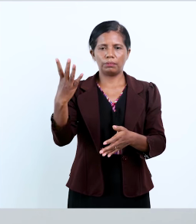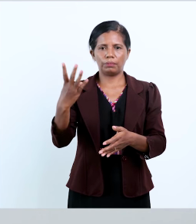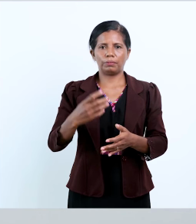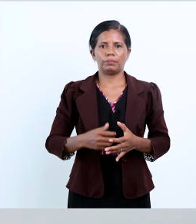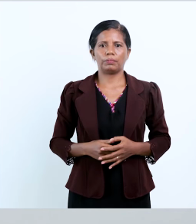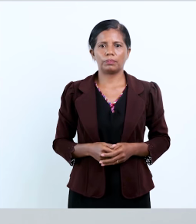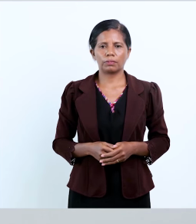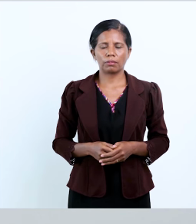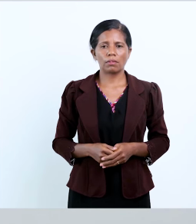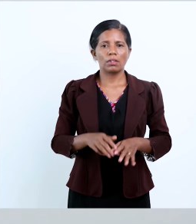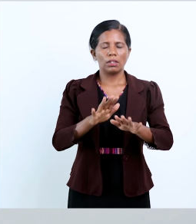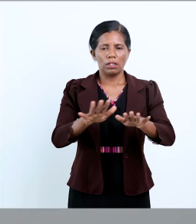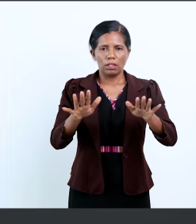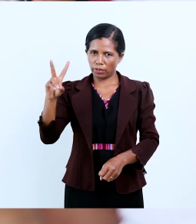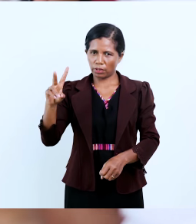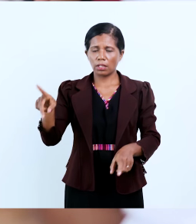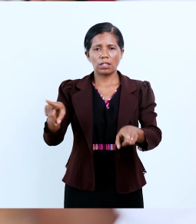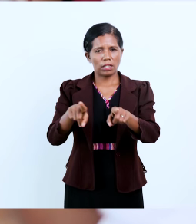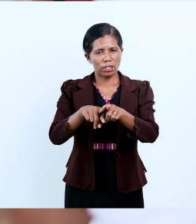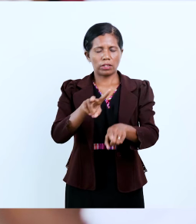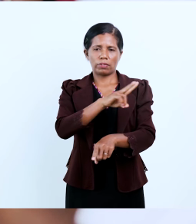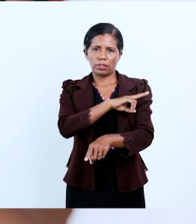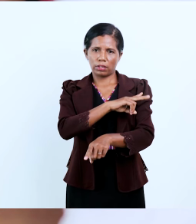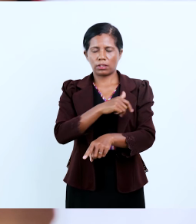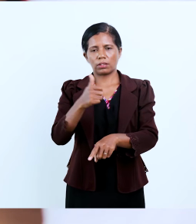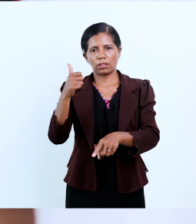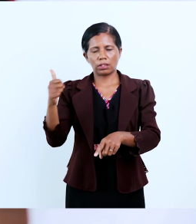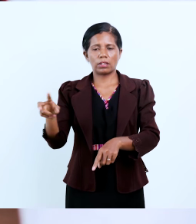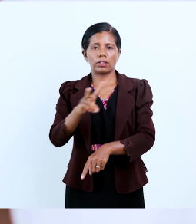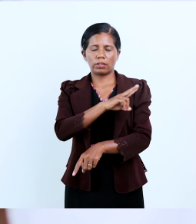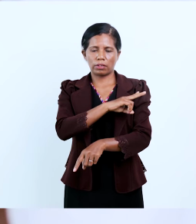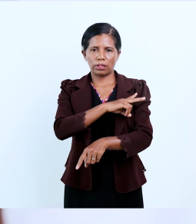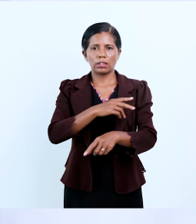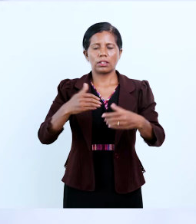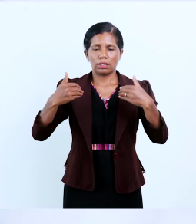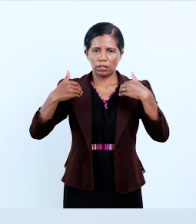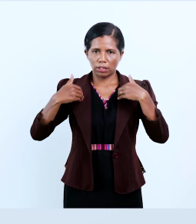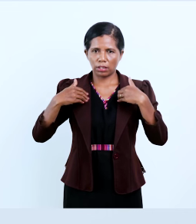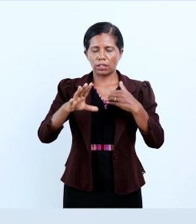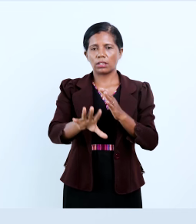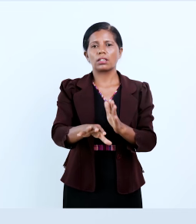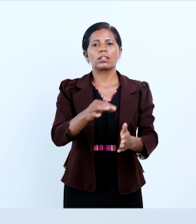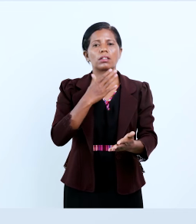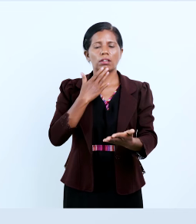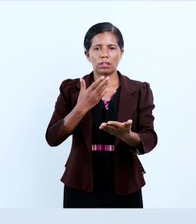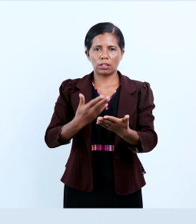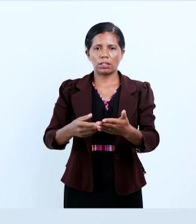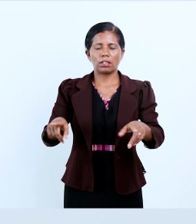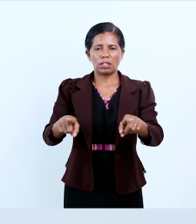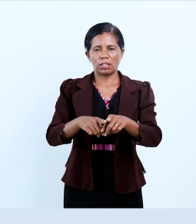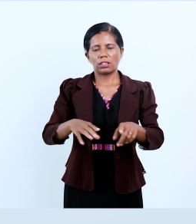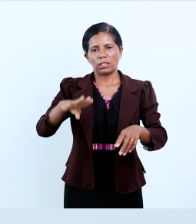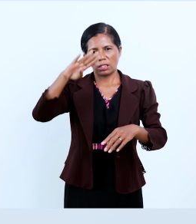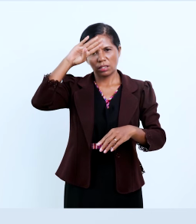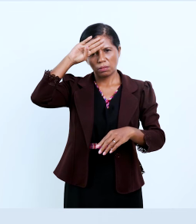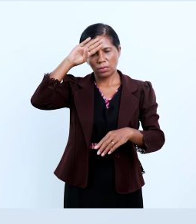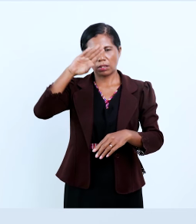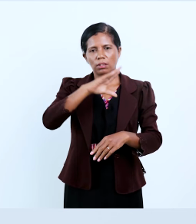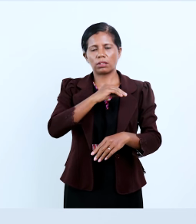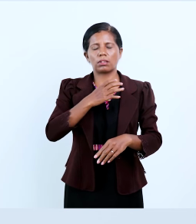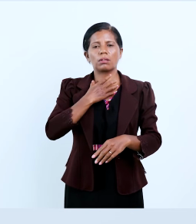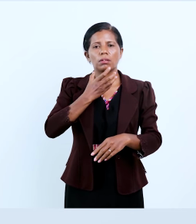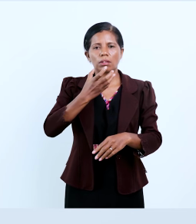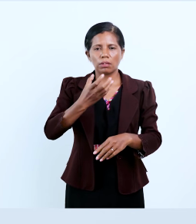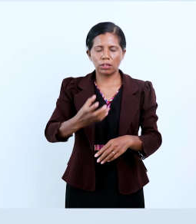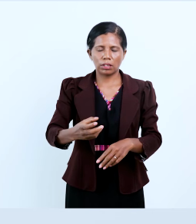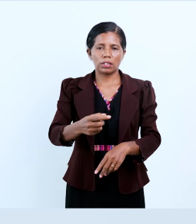resinghat ba imunização rutina. Hanesang vacina siracelo, vacina pneumococcus se iha ni efeito secundário hanesang ising